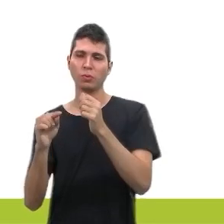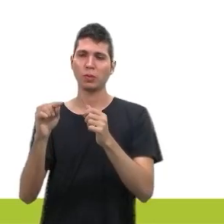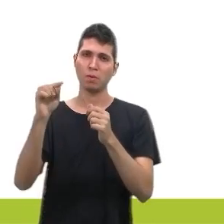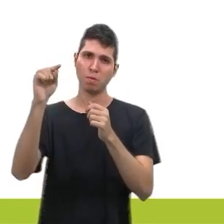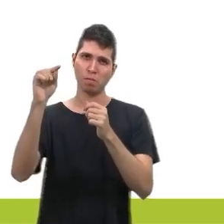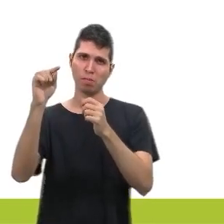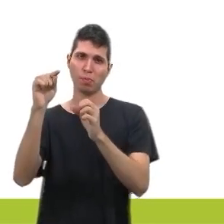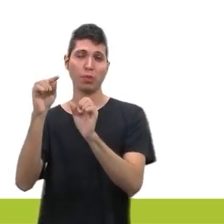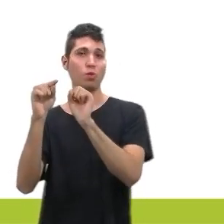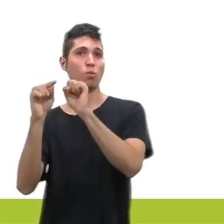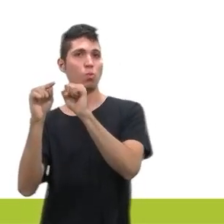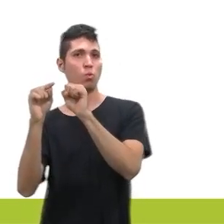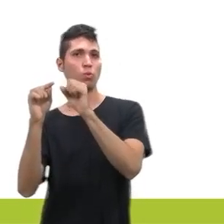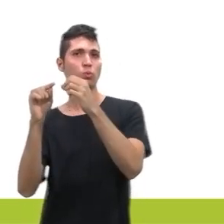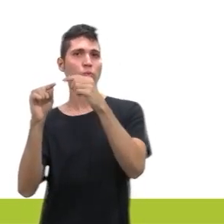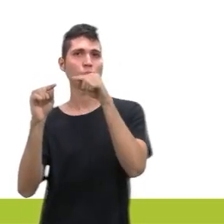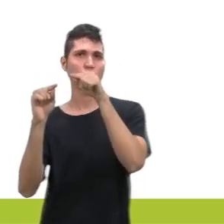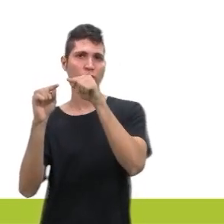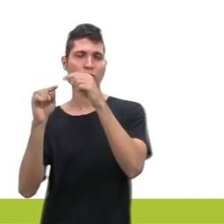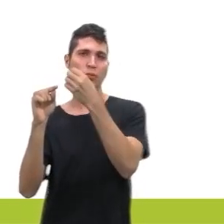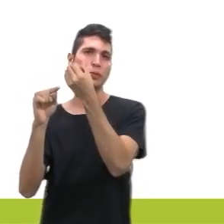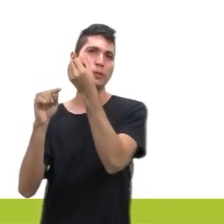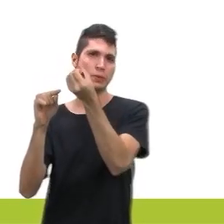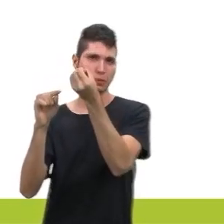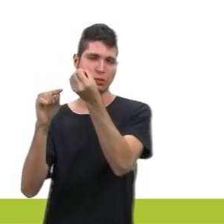8,6. Quem é o menor que sobrou?